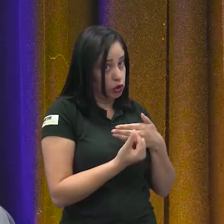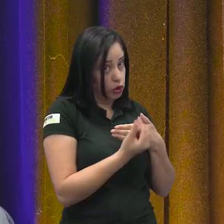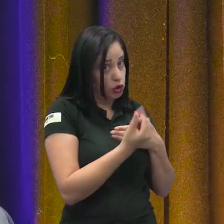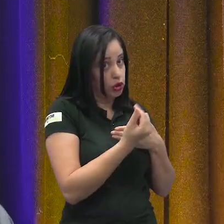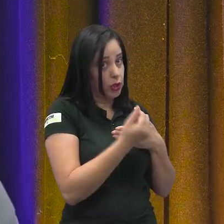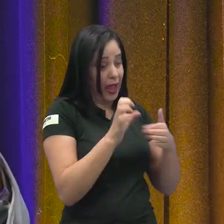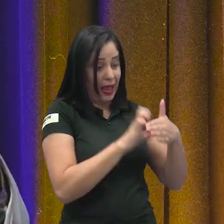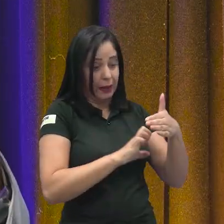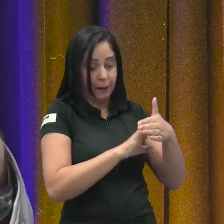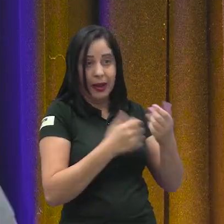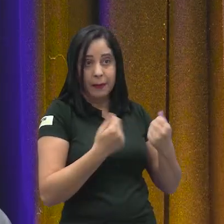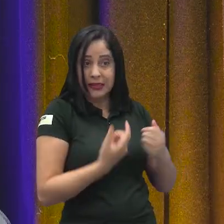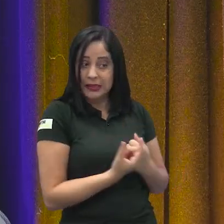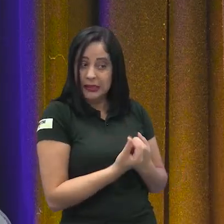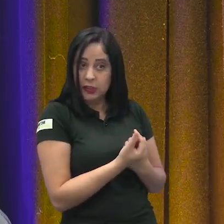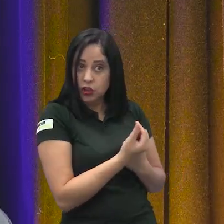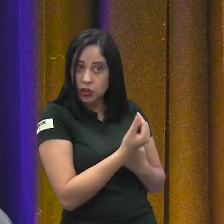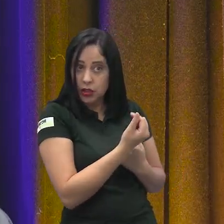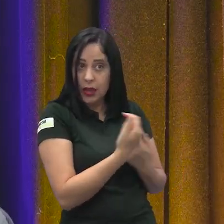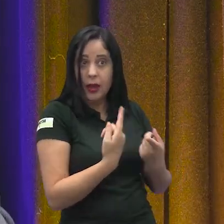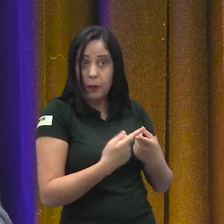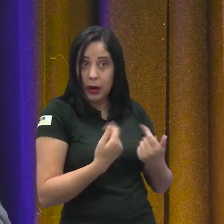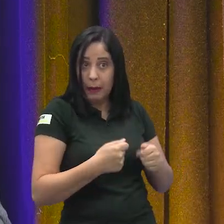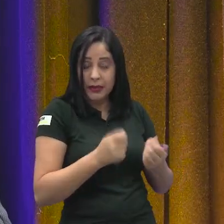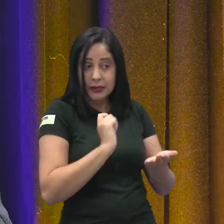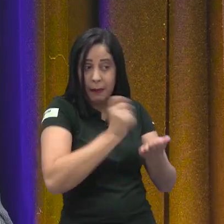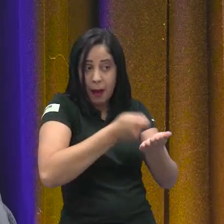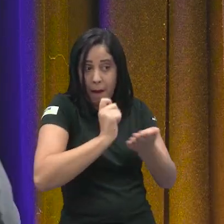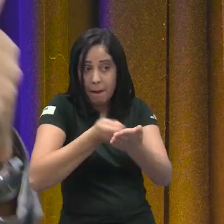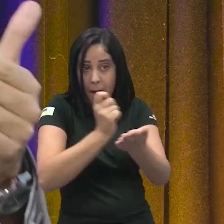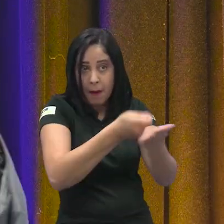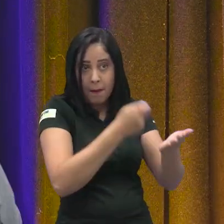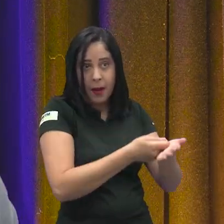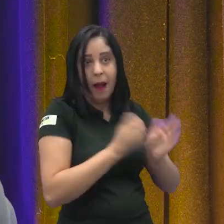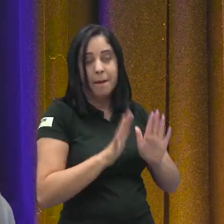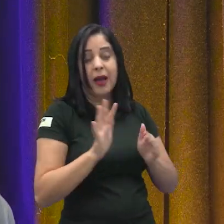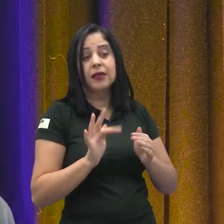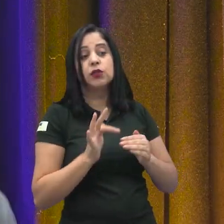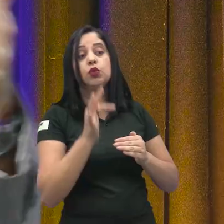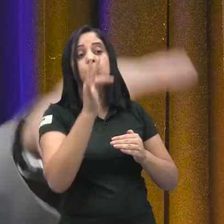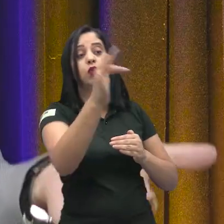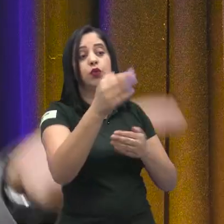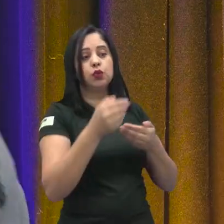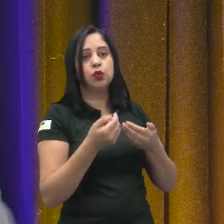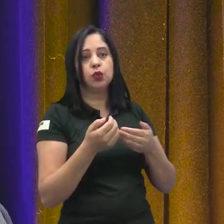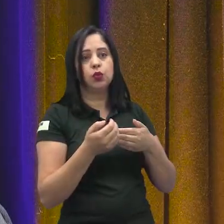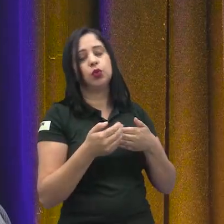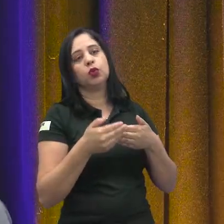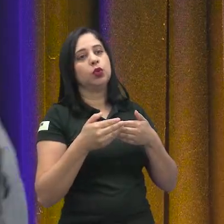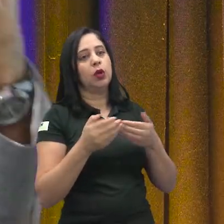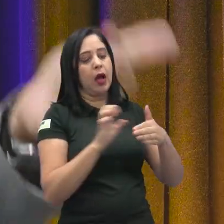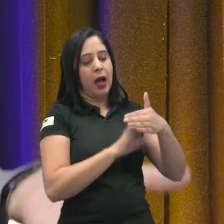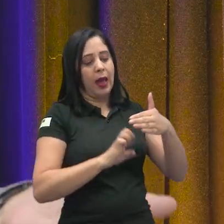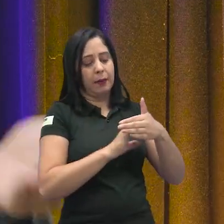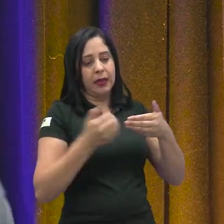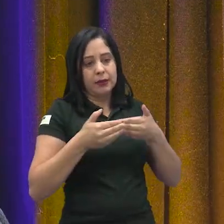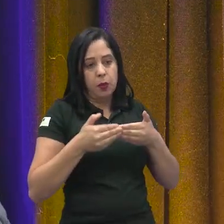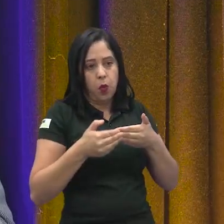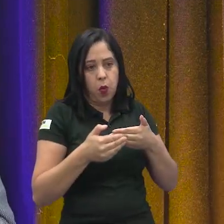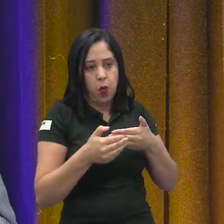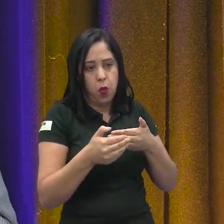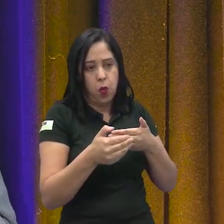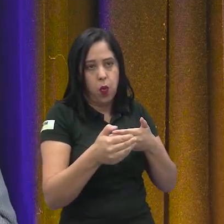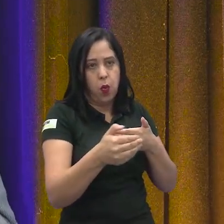o que? A sustentabilidade de curto prazo da empresa. Mas o longo prazo é o que deixa o legado, é o que deixa a perenidade,